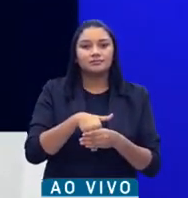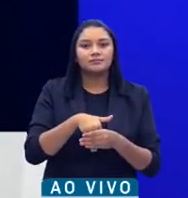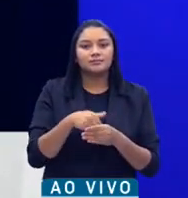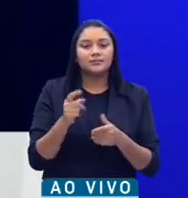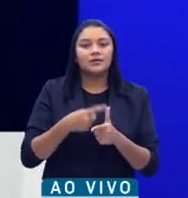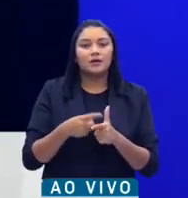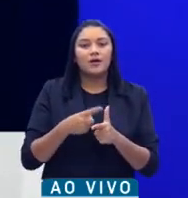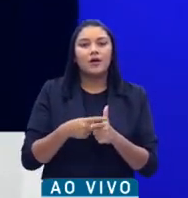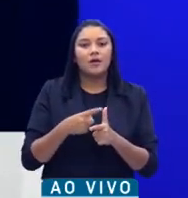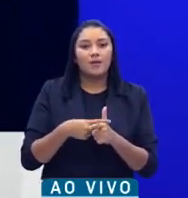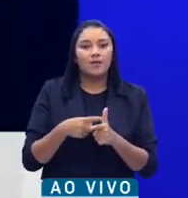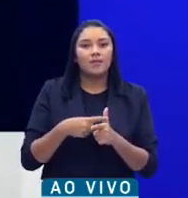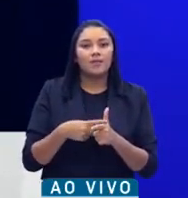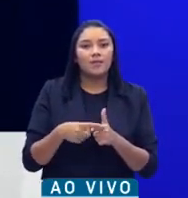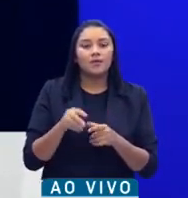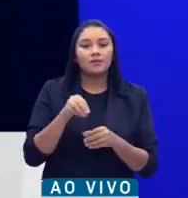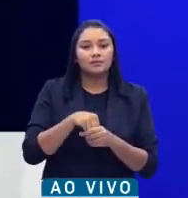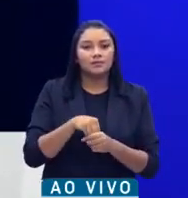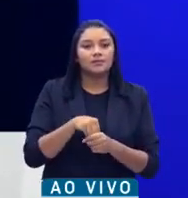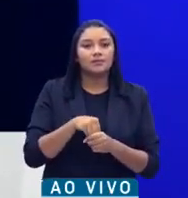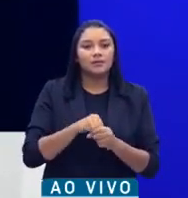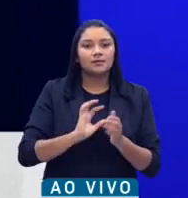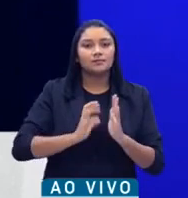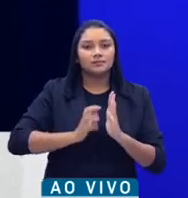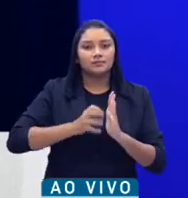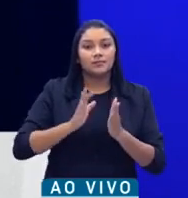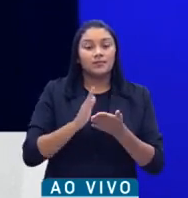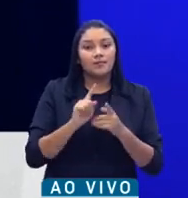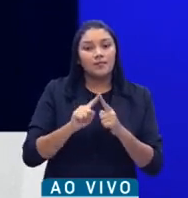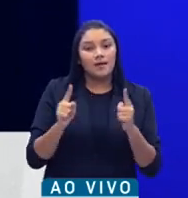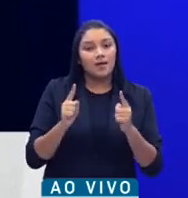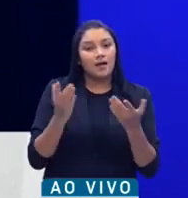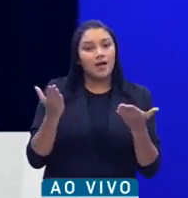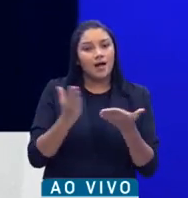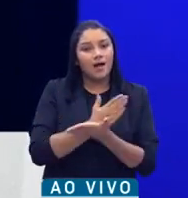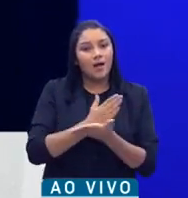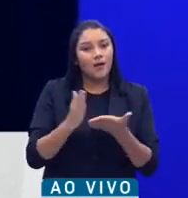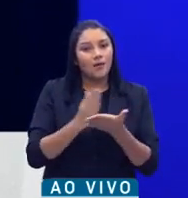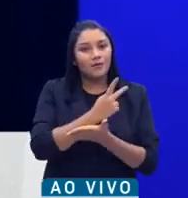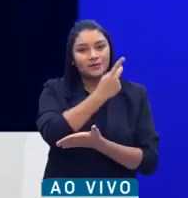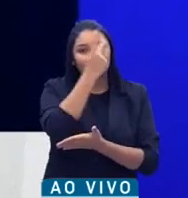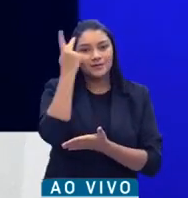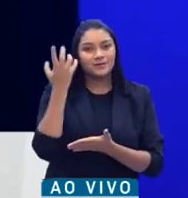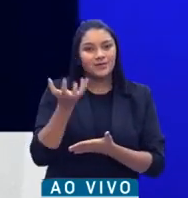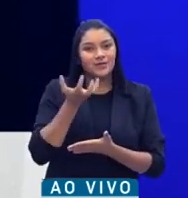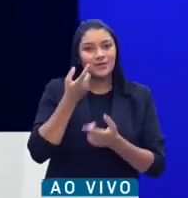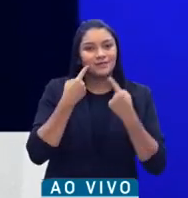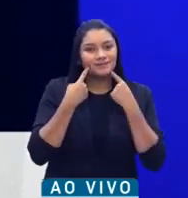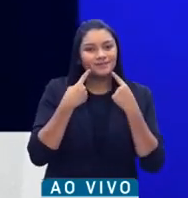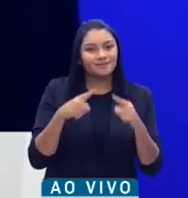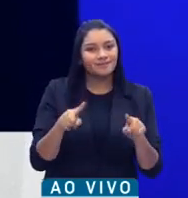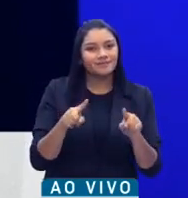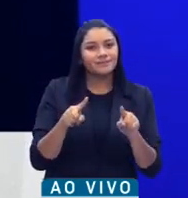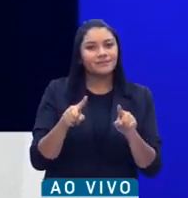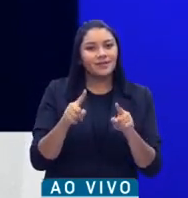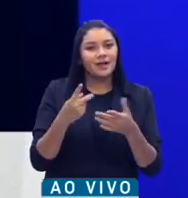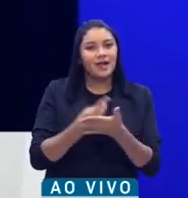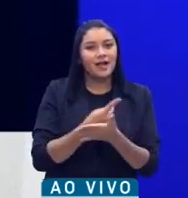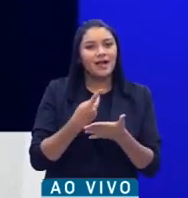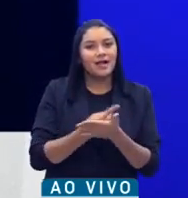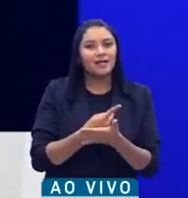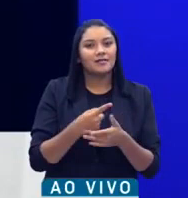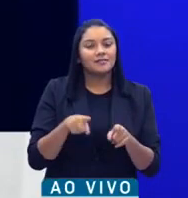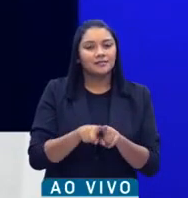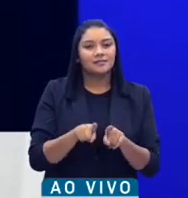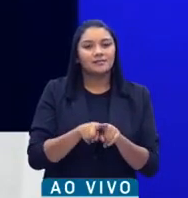problema muito interno, mas que algumas pessoas, para tentar desestabilizar, tentaram colocar de forma